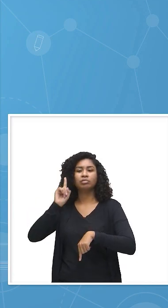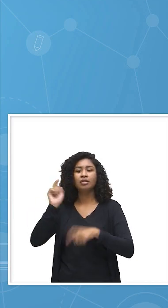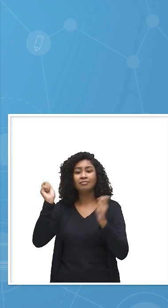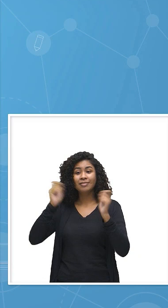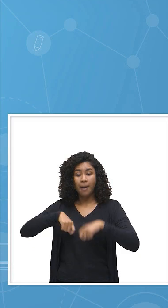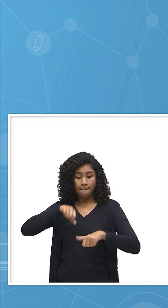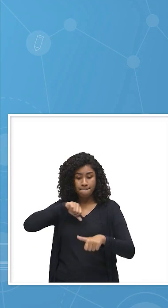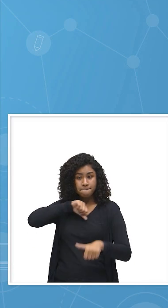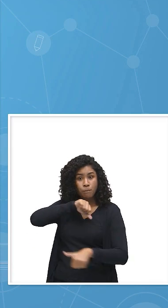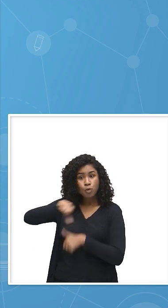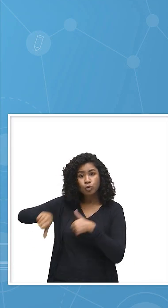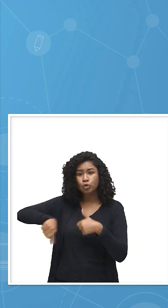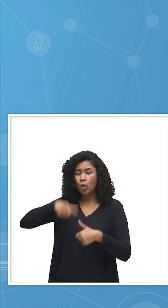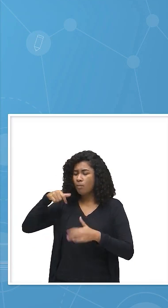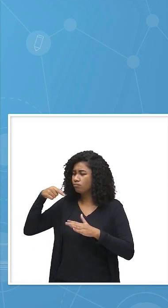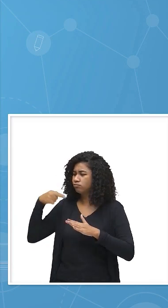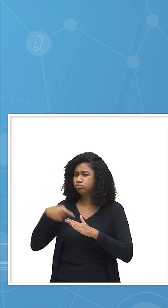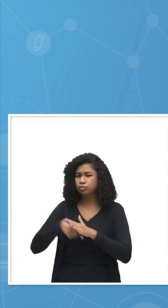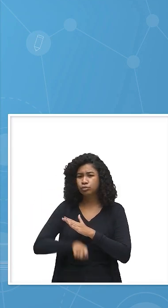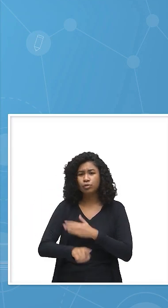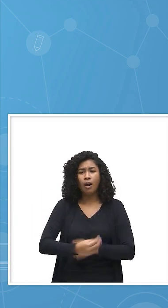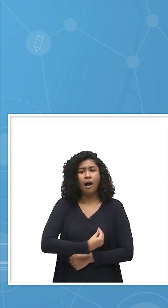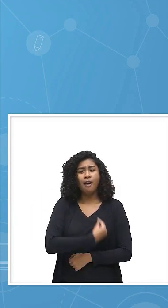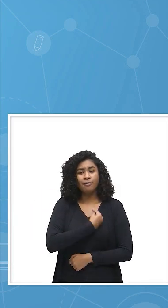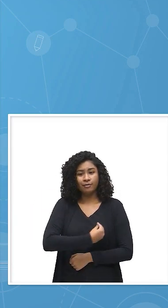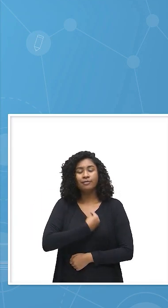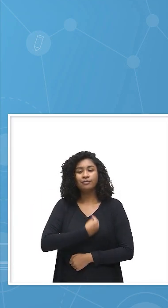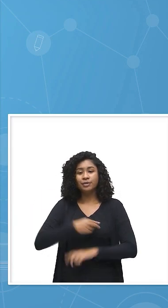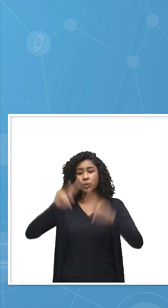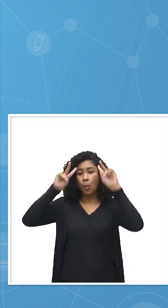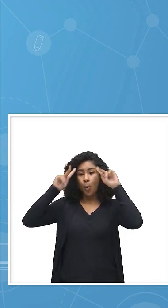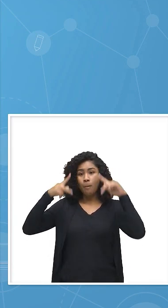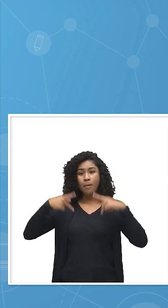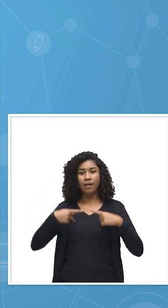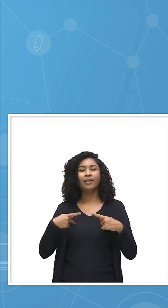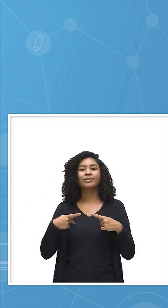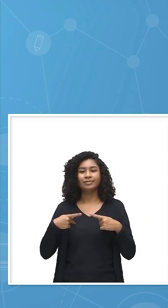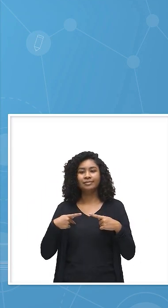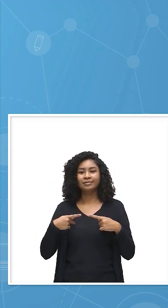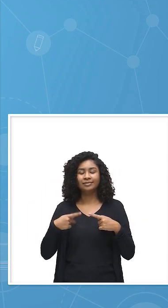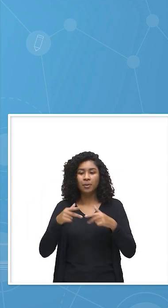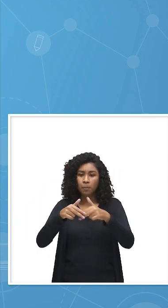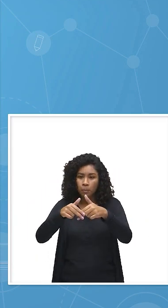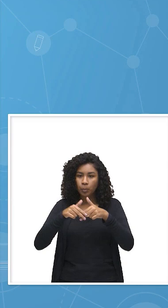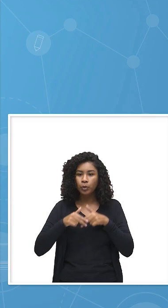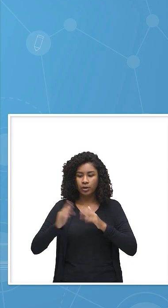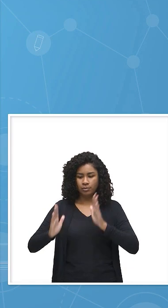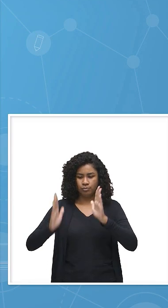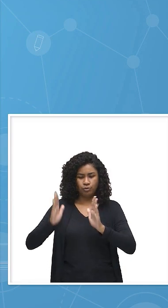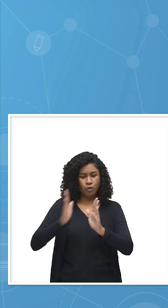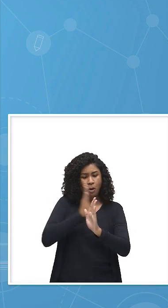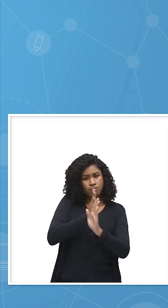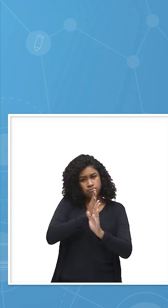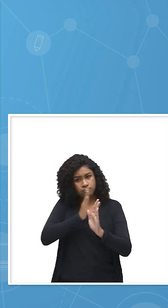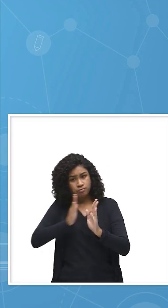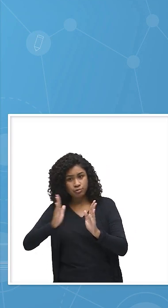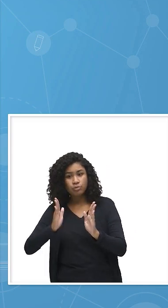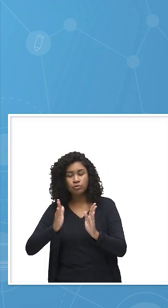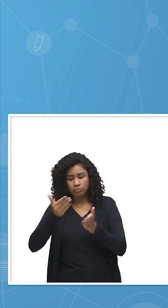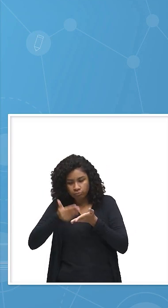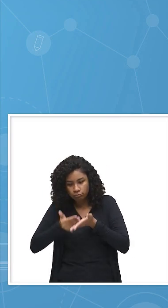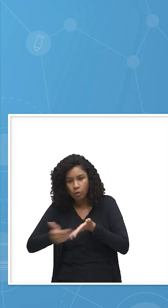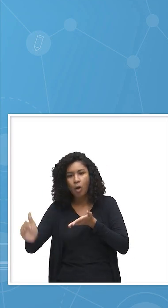muda profundamente a vida dos seres humanos no planeta, tá? A gente vai ver como principais características